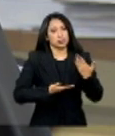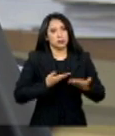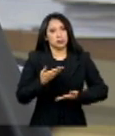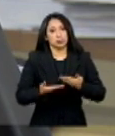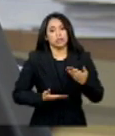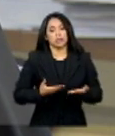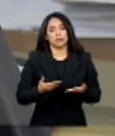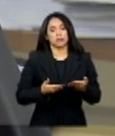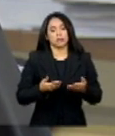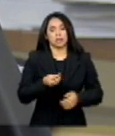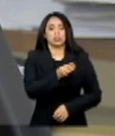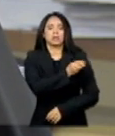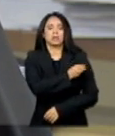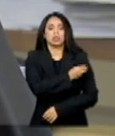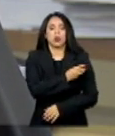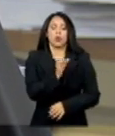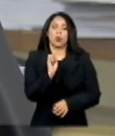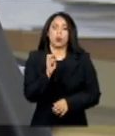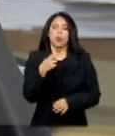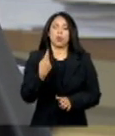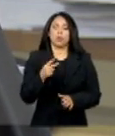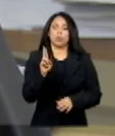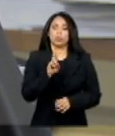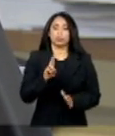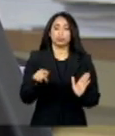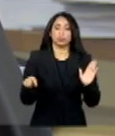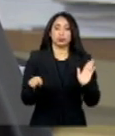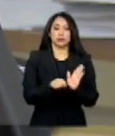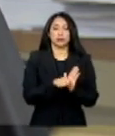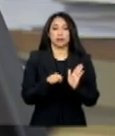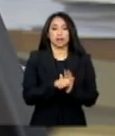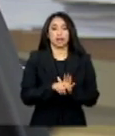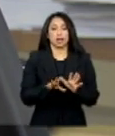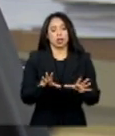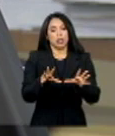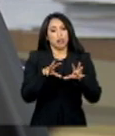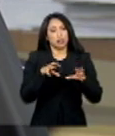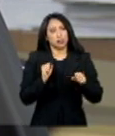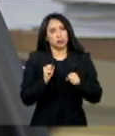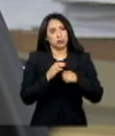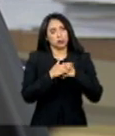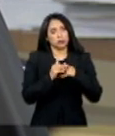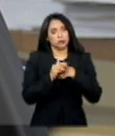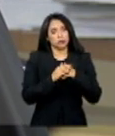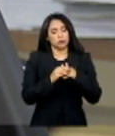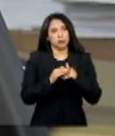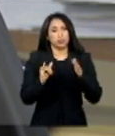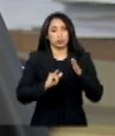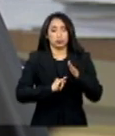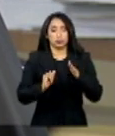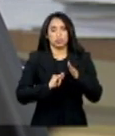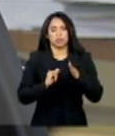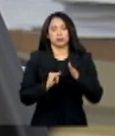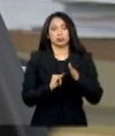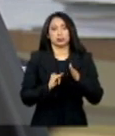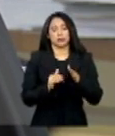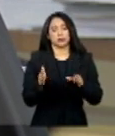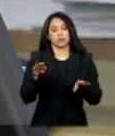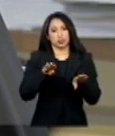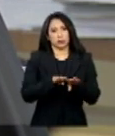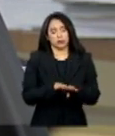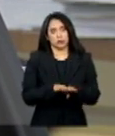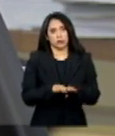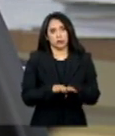off trás e toxicômanos acolhimento institucional inclusão em programa de acolhimento familiar colocação